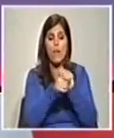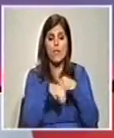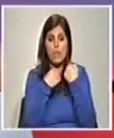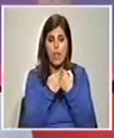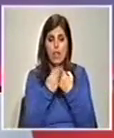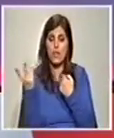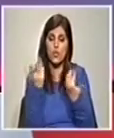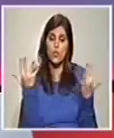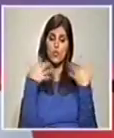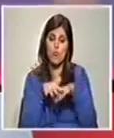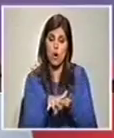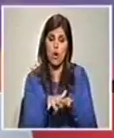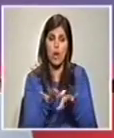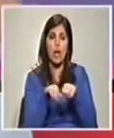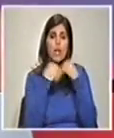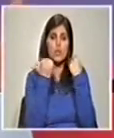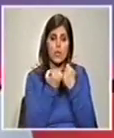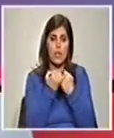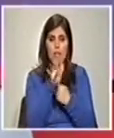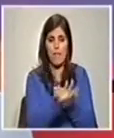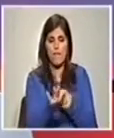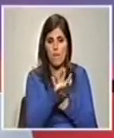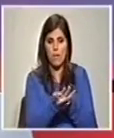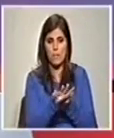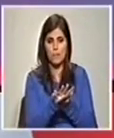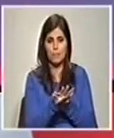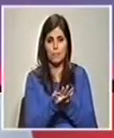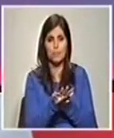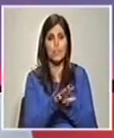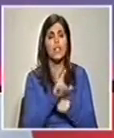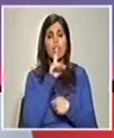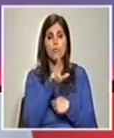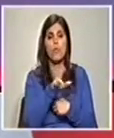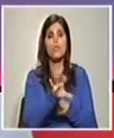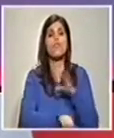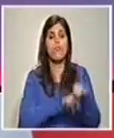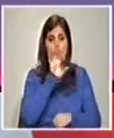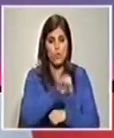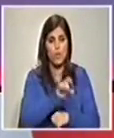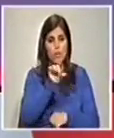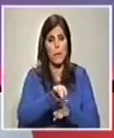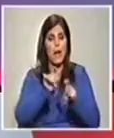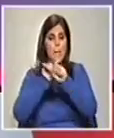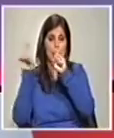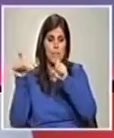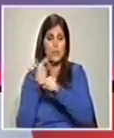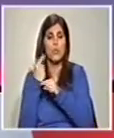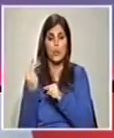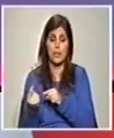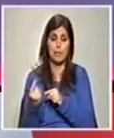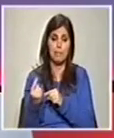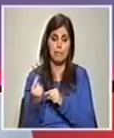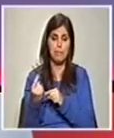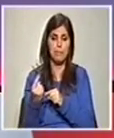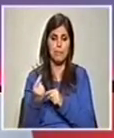começaram a convergir, quer a sociedade nas formas que foi encontrando, nas respostas que foi encontrando, quer as empresas nas razões que as levaram